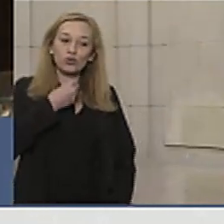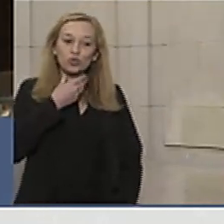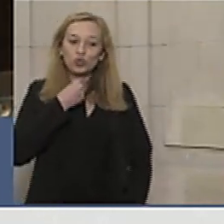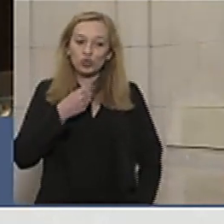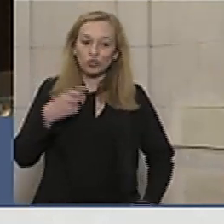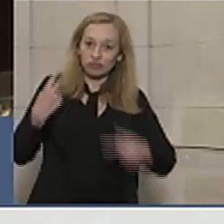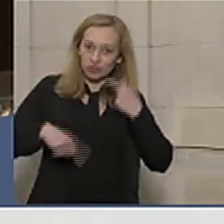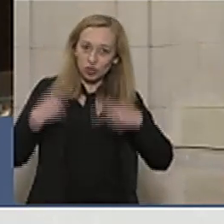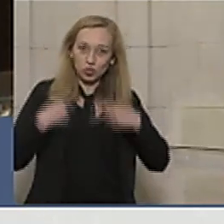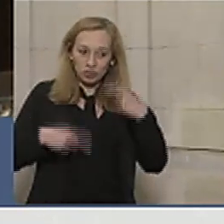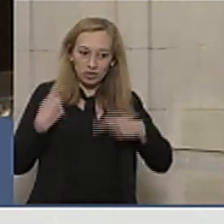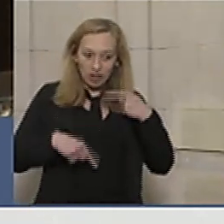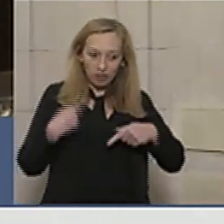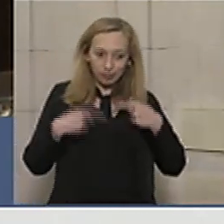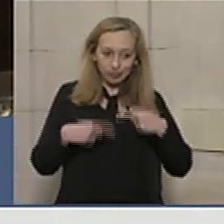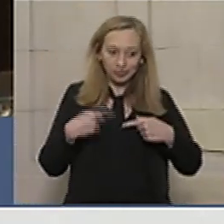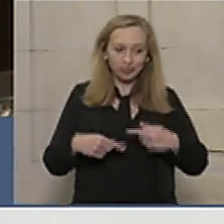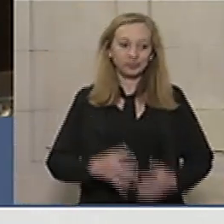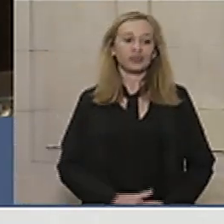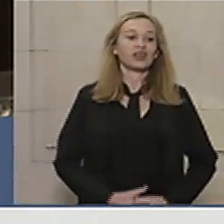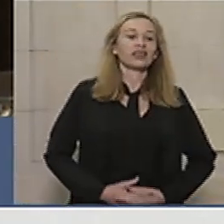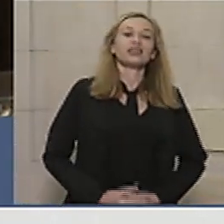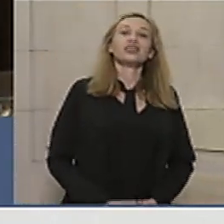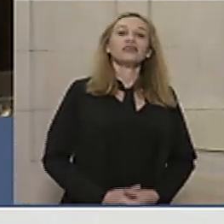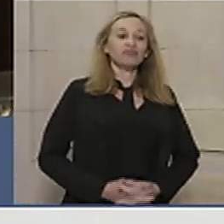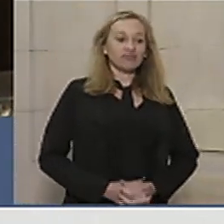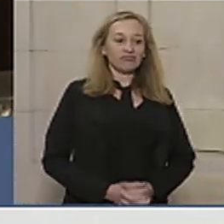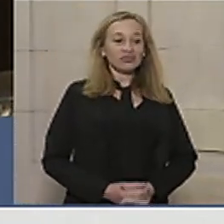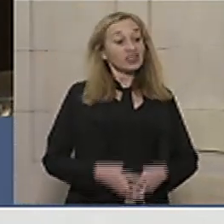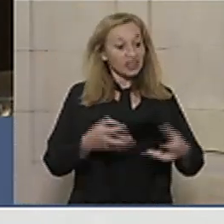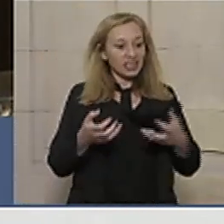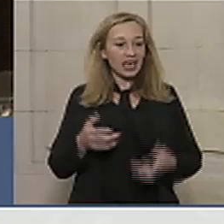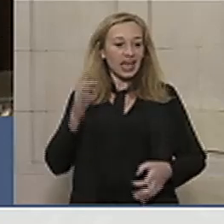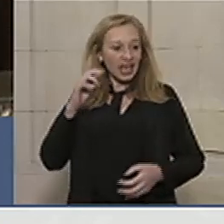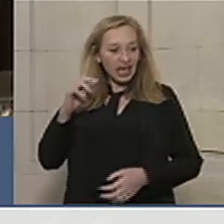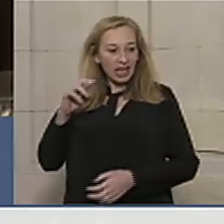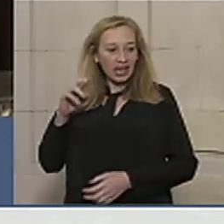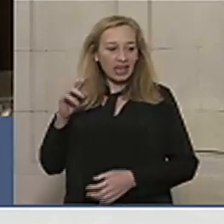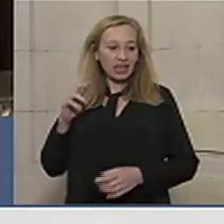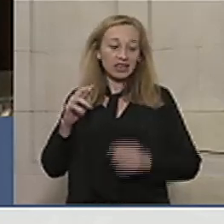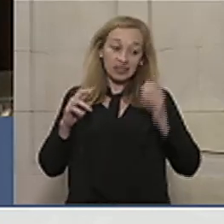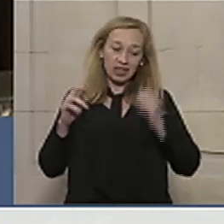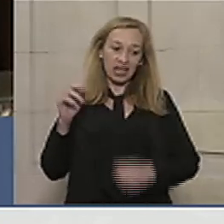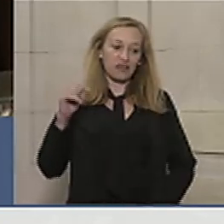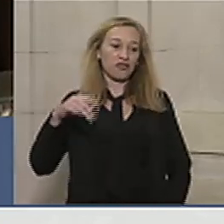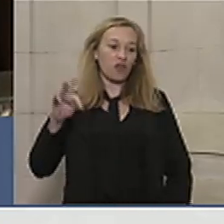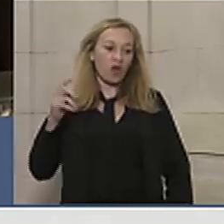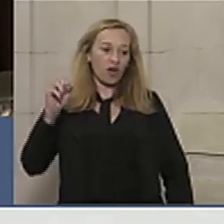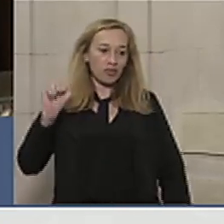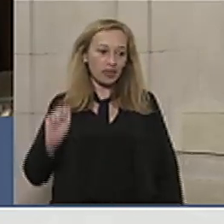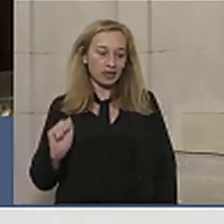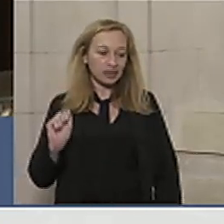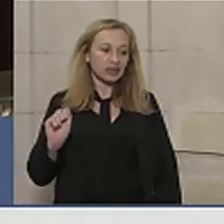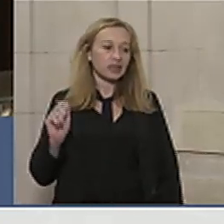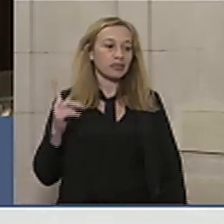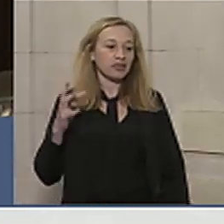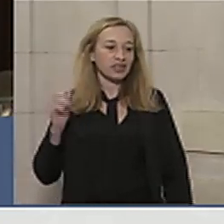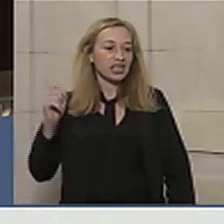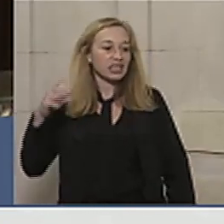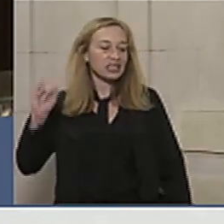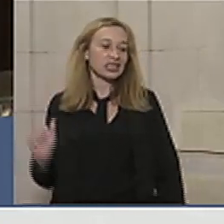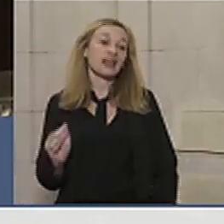E se quer aprovar a reforma da Previdência, é com aquele parlamento. É com